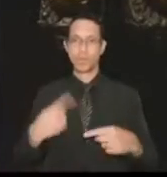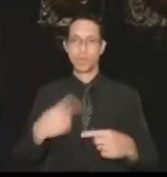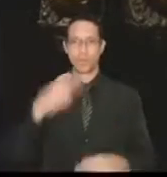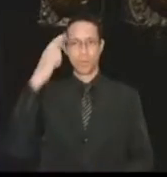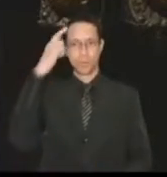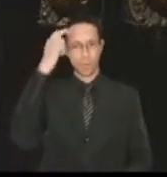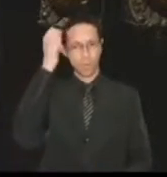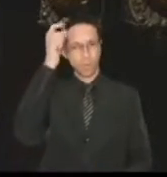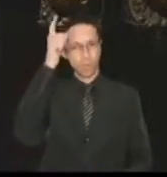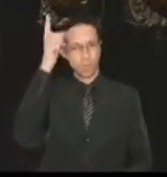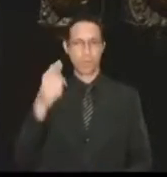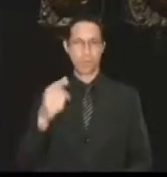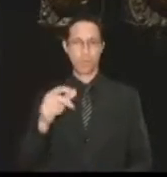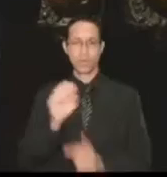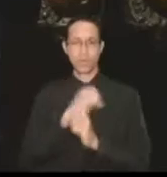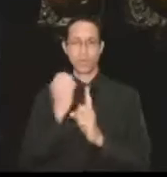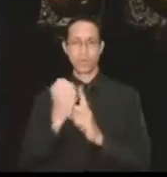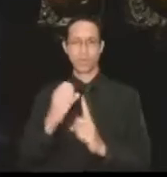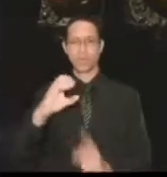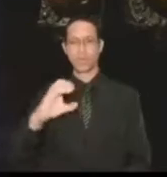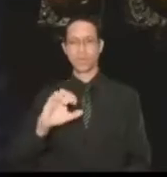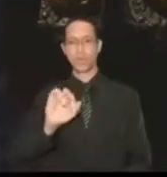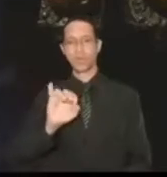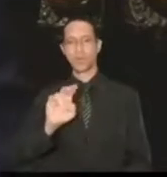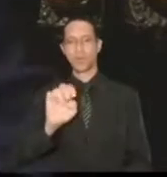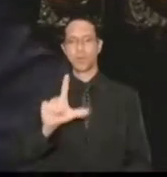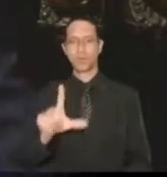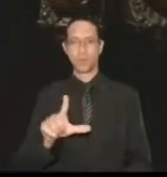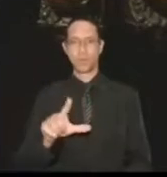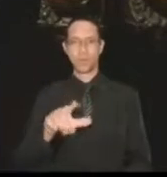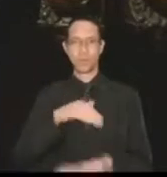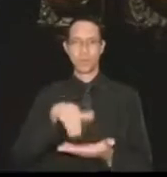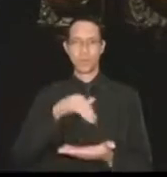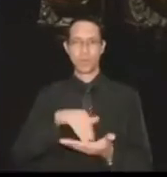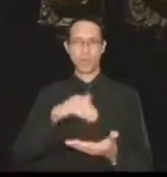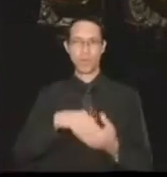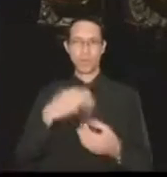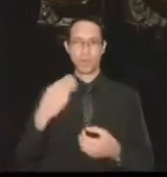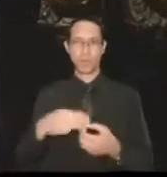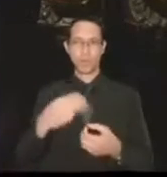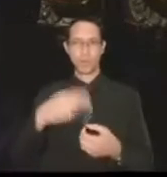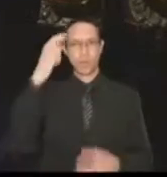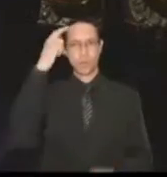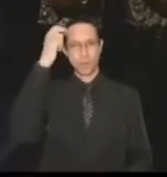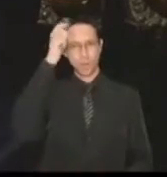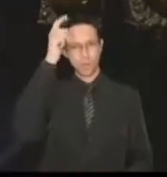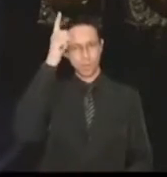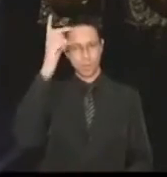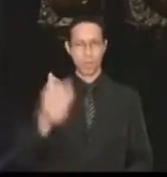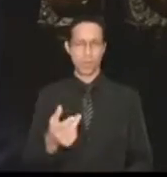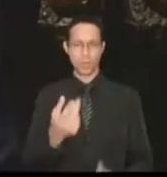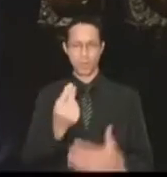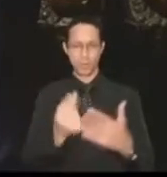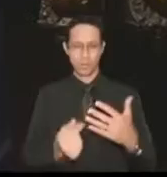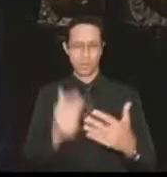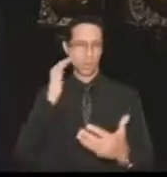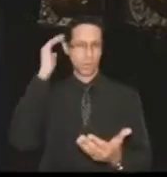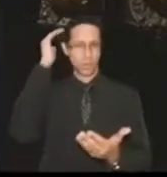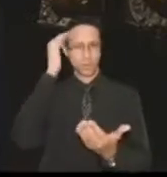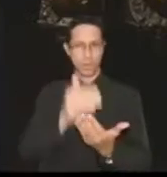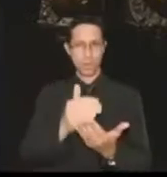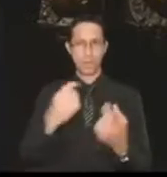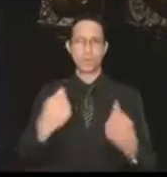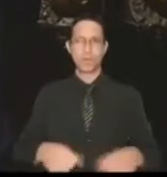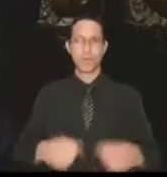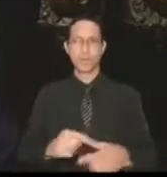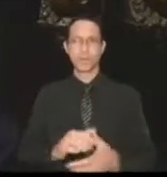civil, no debate com a Secretaria Municipal de Cultura, e a Fazenda que execute a política. Não é a Fazenda o